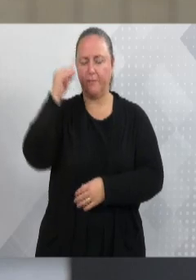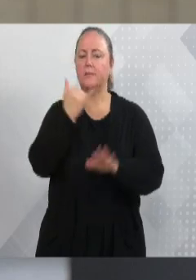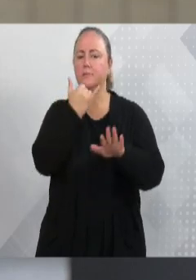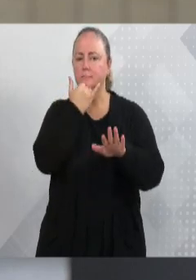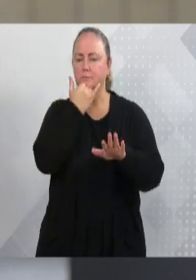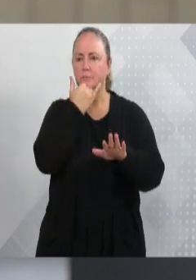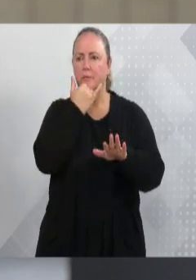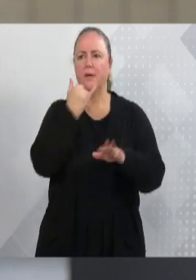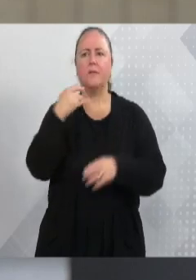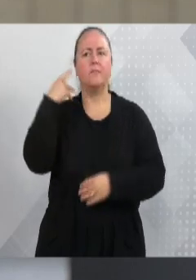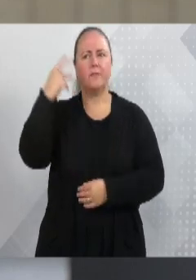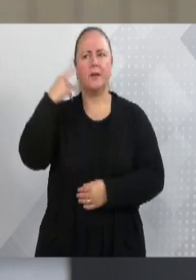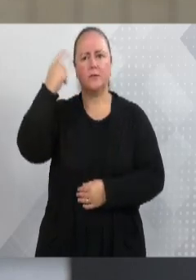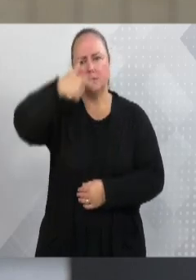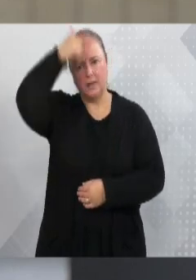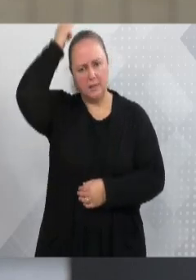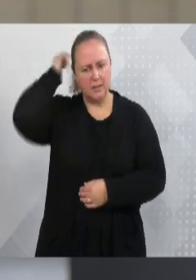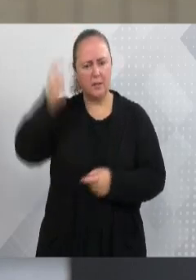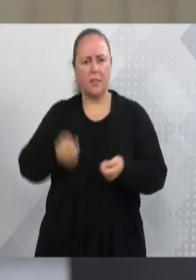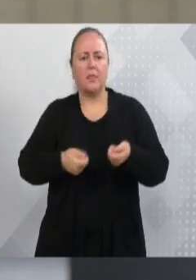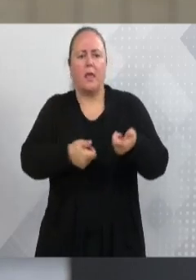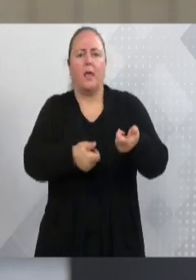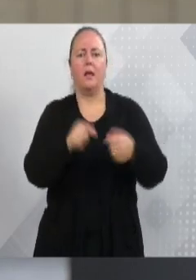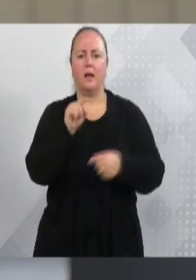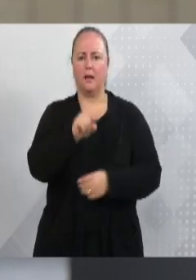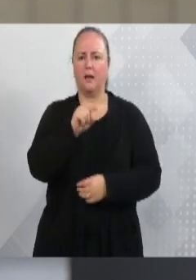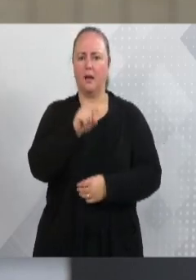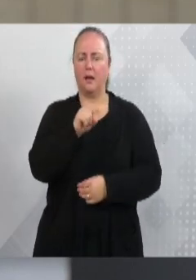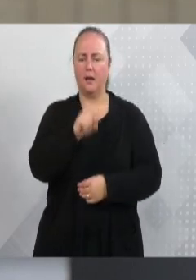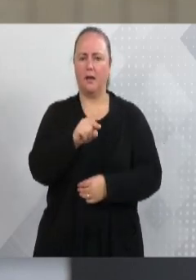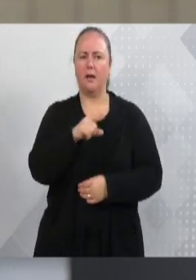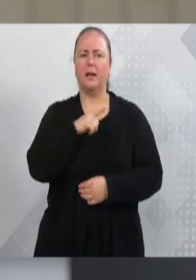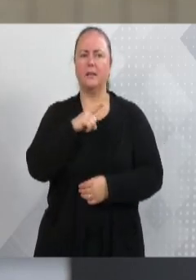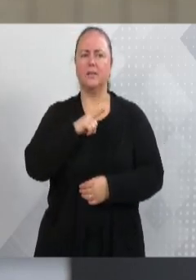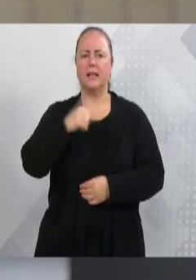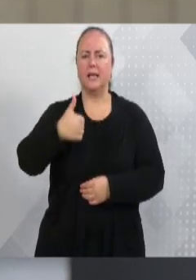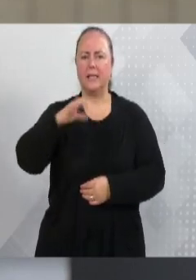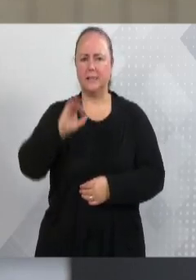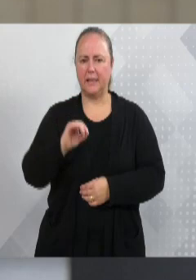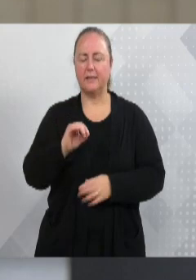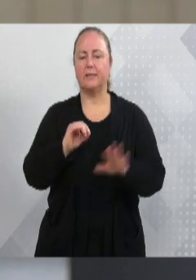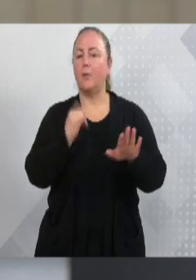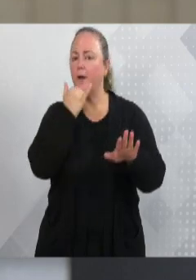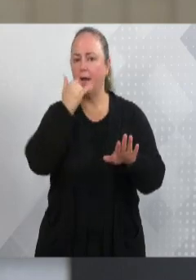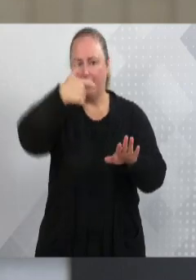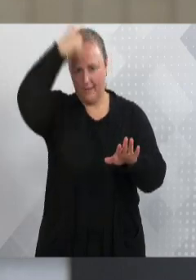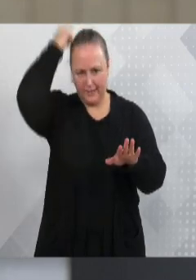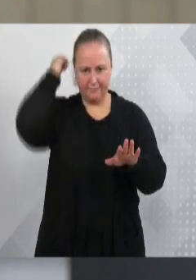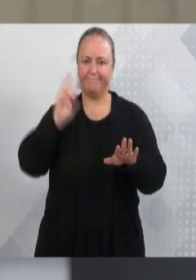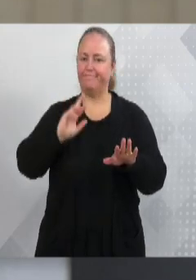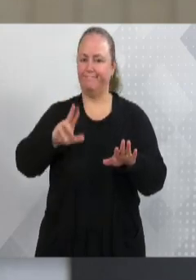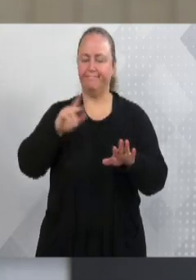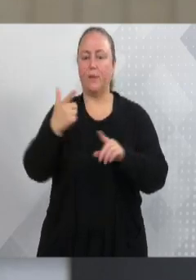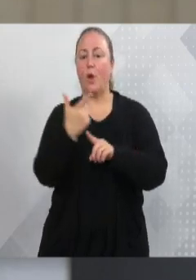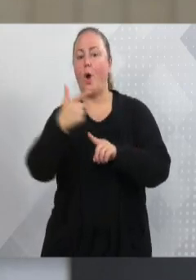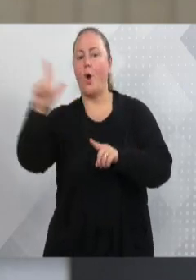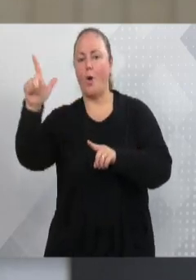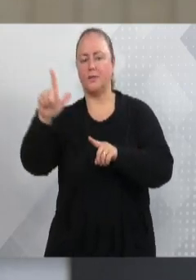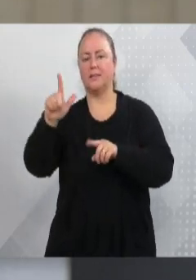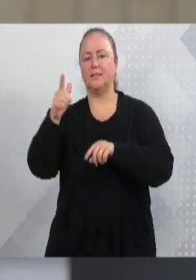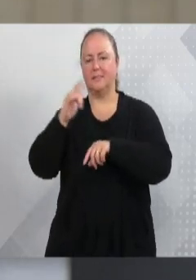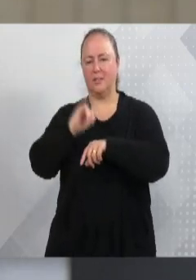pelo Adriano ele concedeu um cartão de 10 a 50 mil reais por ano depende o tamanho da escola